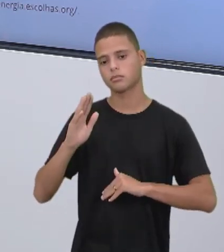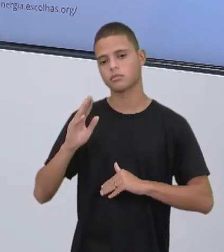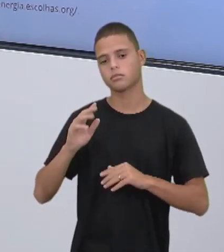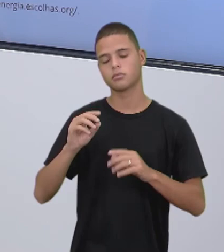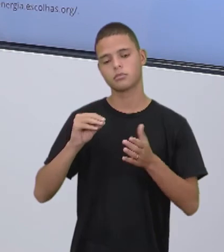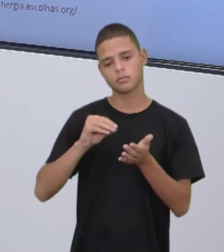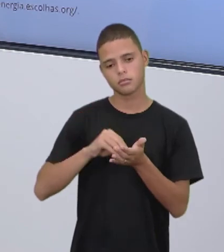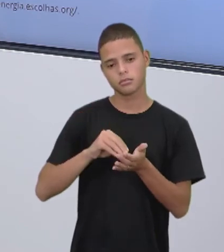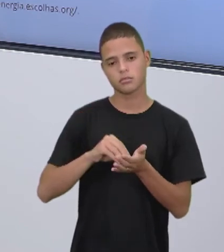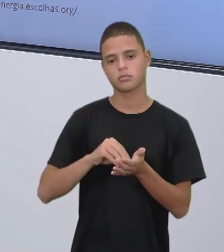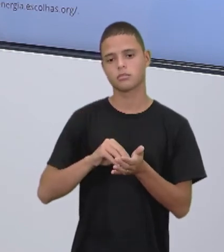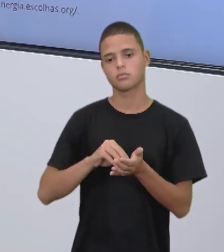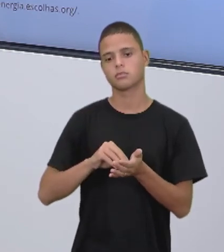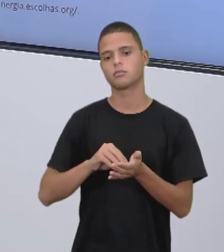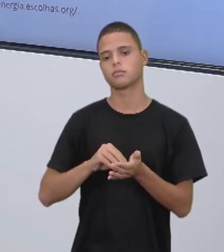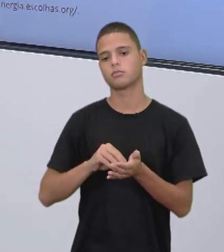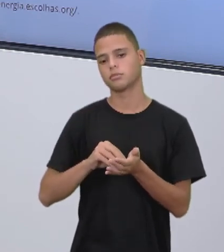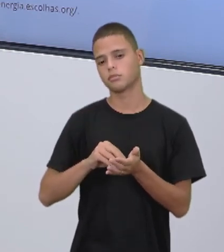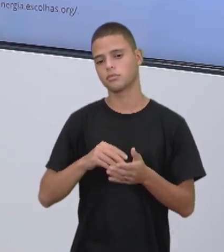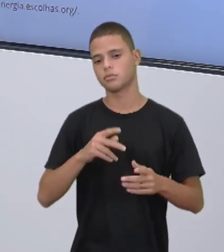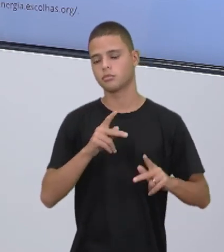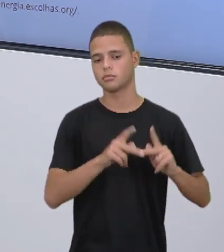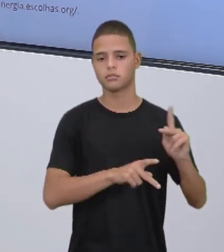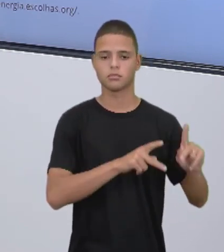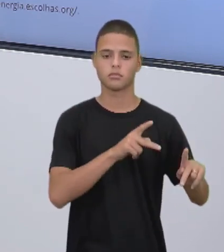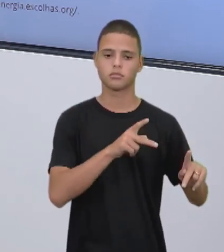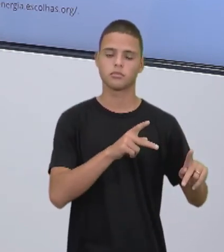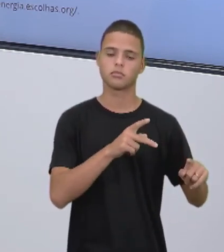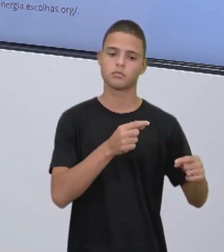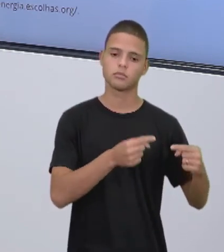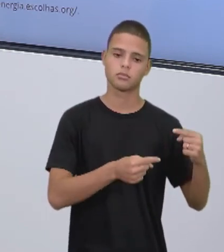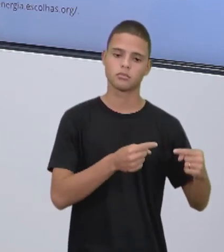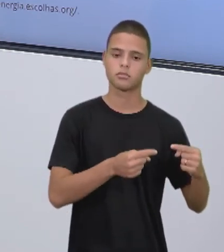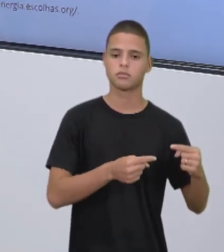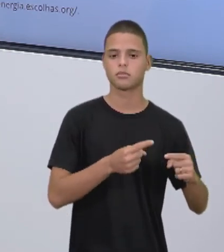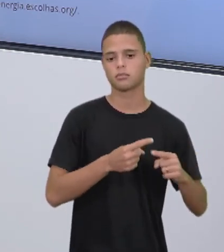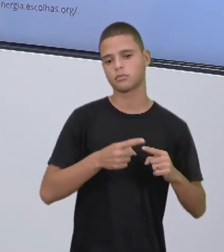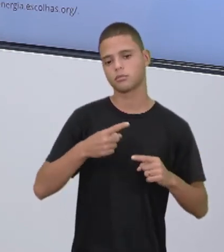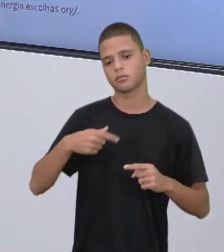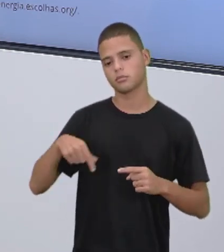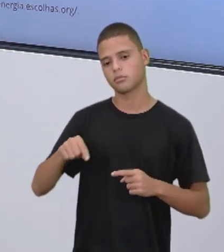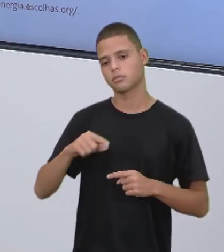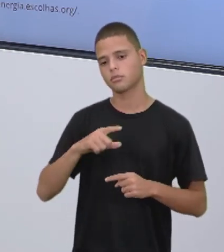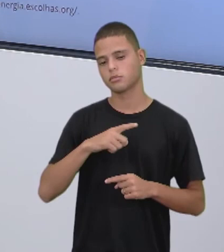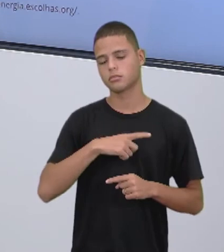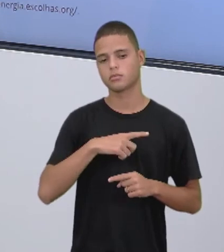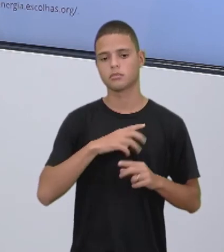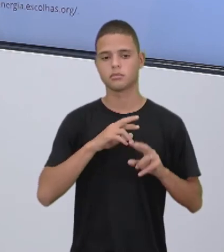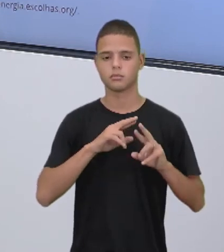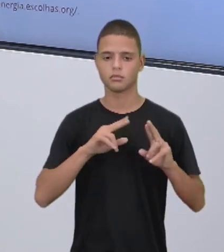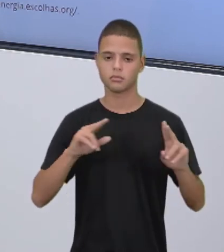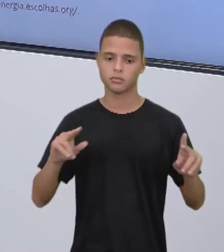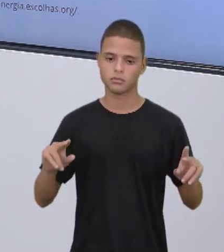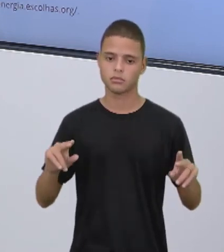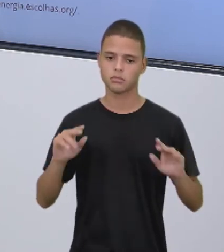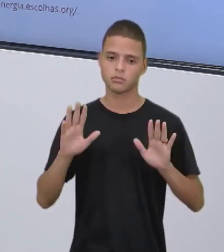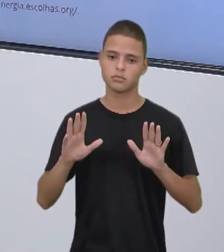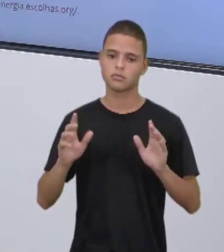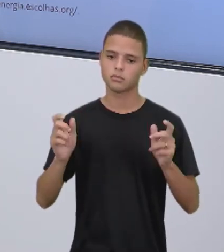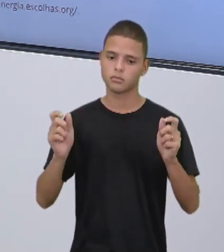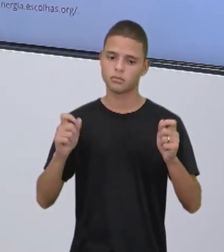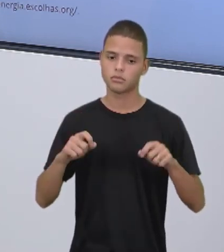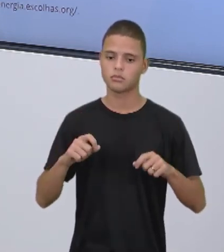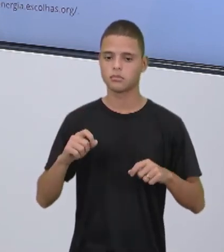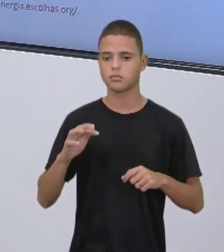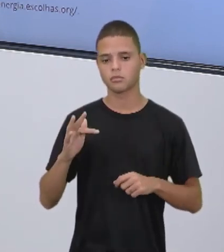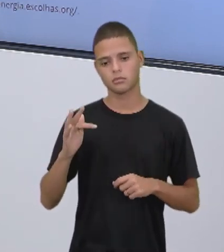existem muitas políticas públicas porque, por hora, o que nós temos já é bastante diversificado, mas é uma possibilidade aí,